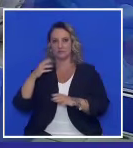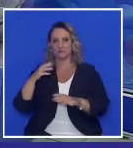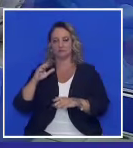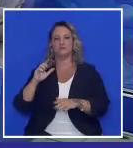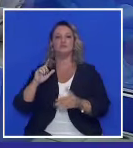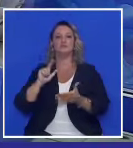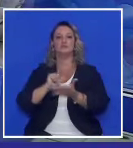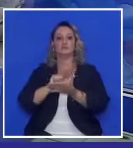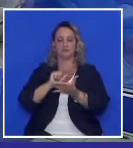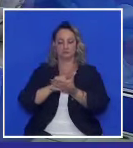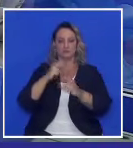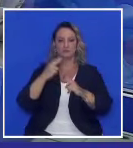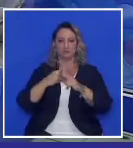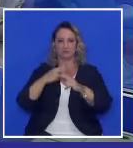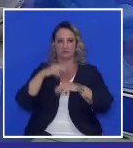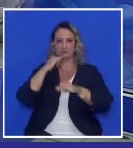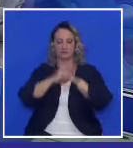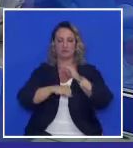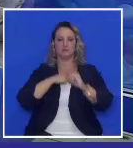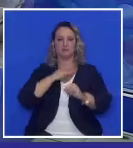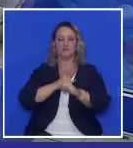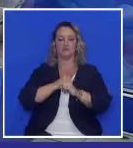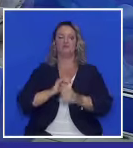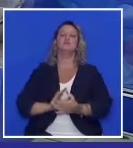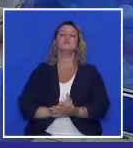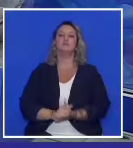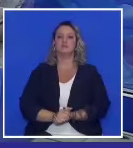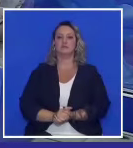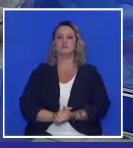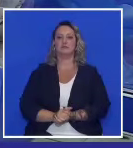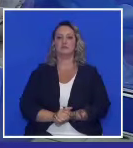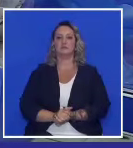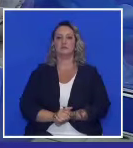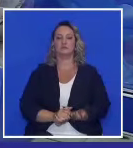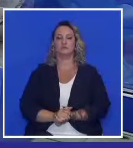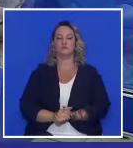página da Caixa na internet, loterias.caixa.gov.br.